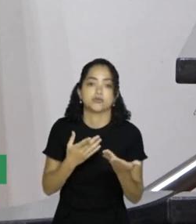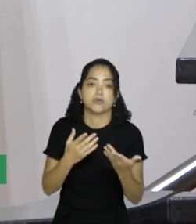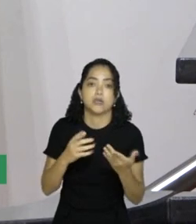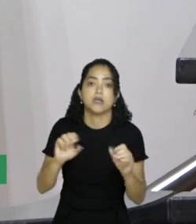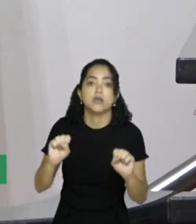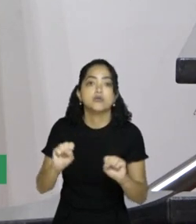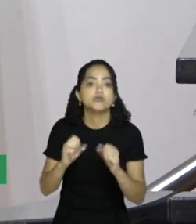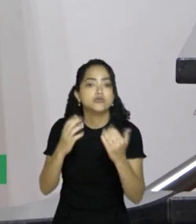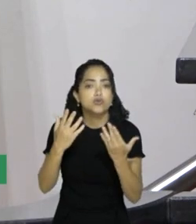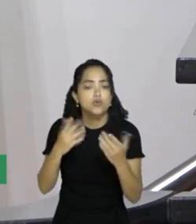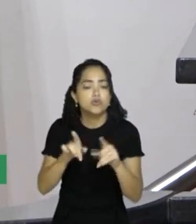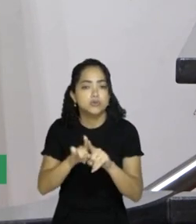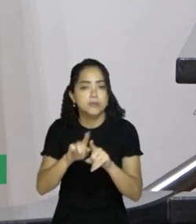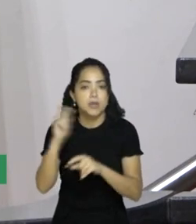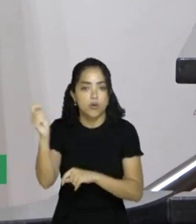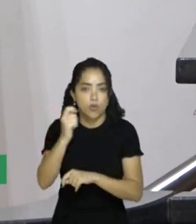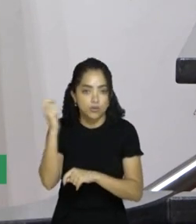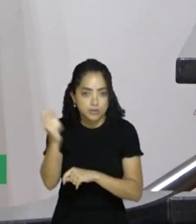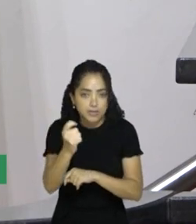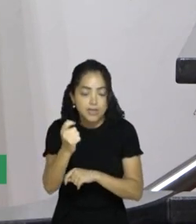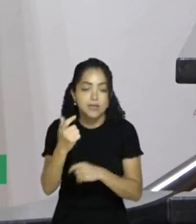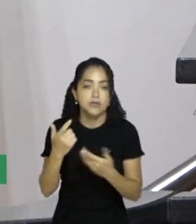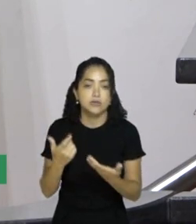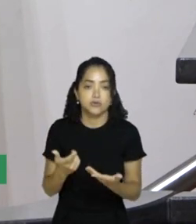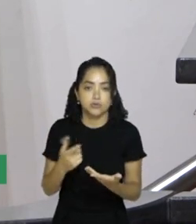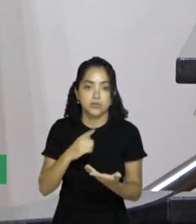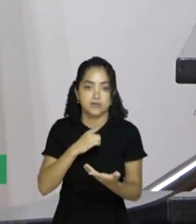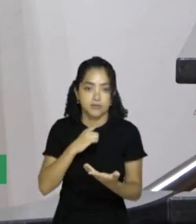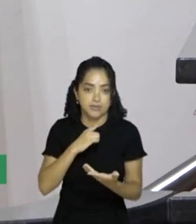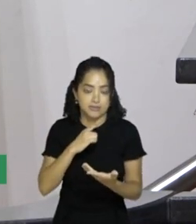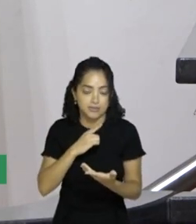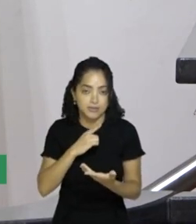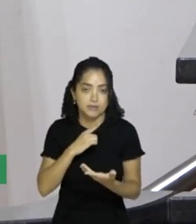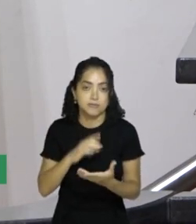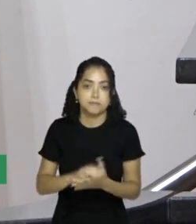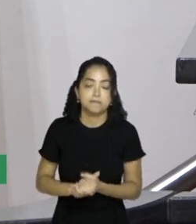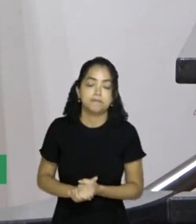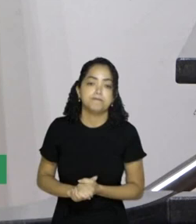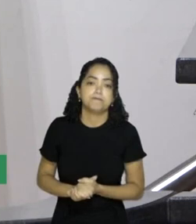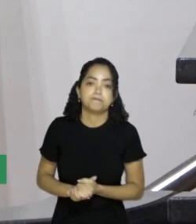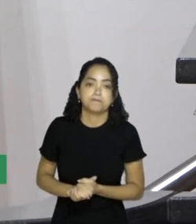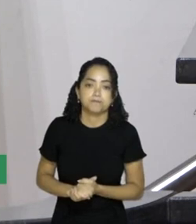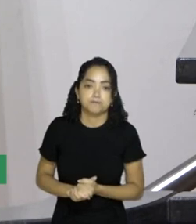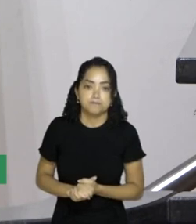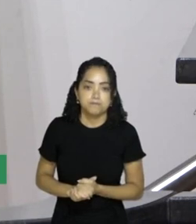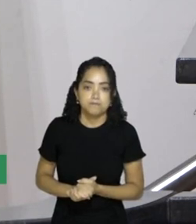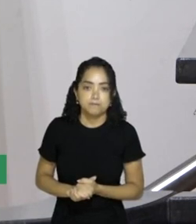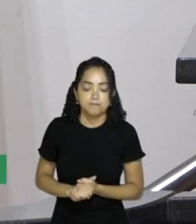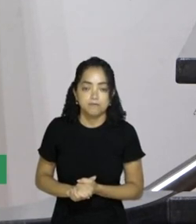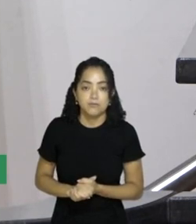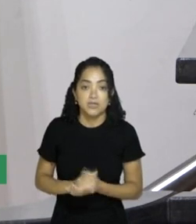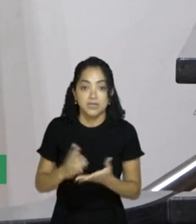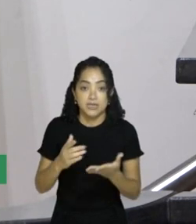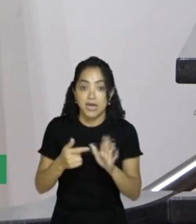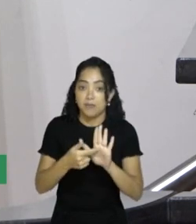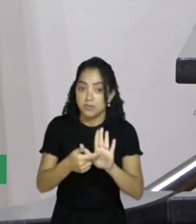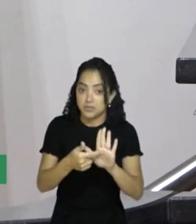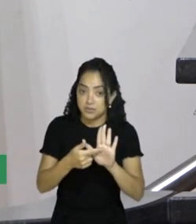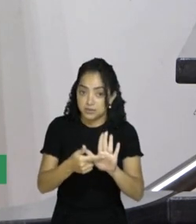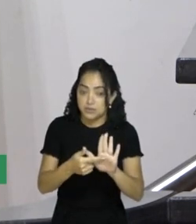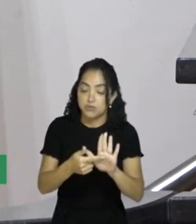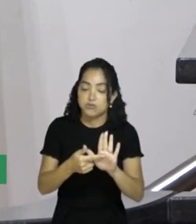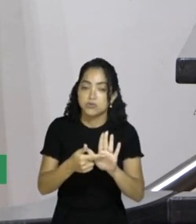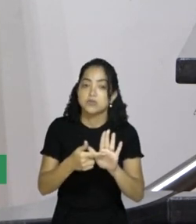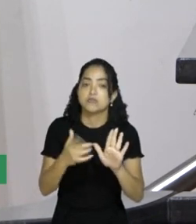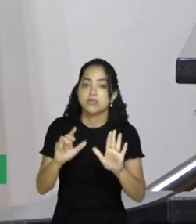Murilo rodeio nacional com etapa do rodeio de Barretos com locutor Marco Brasil fazendo apresentação então será uma grande